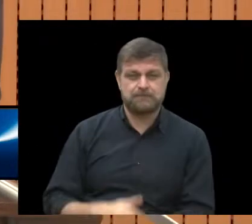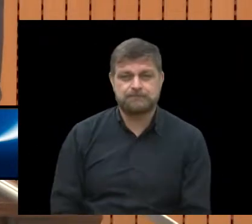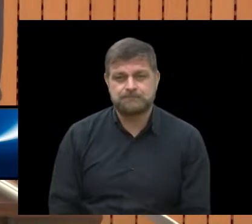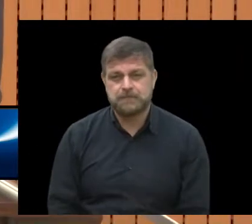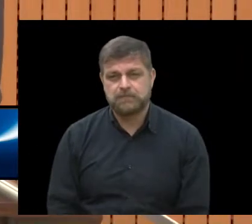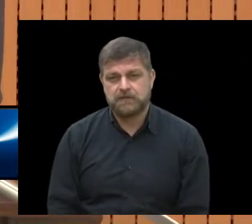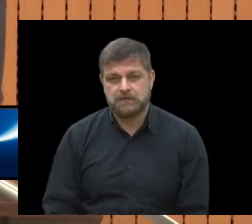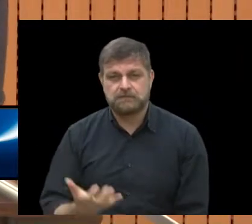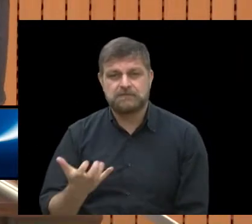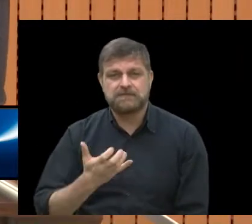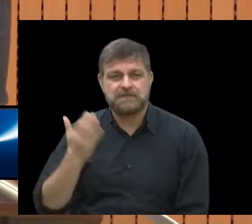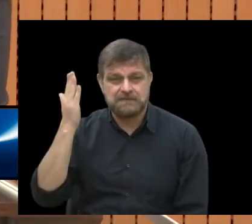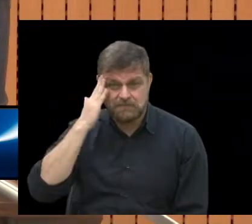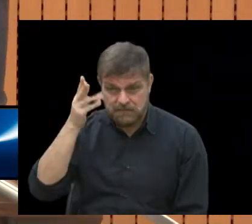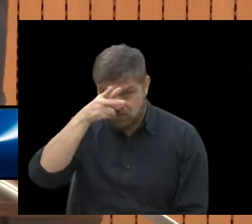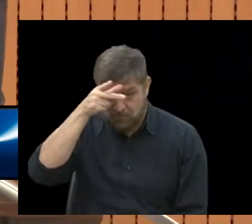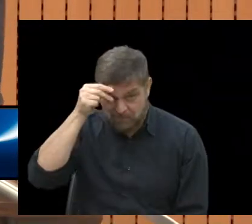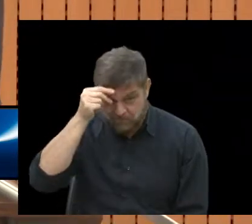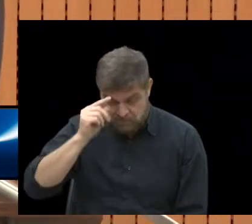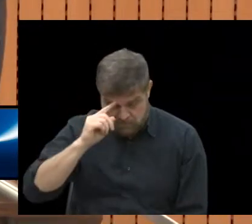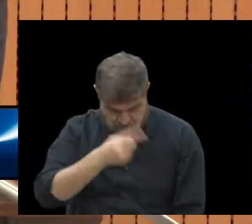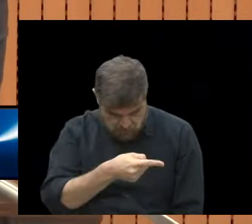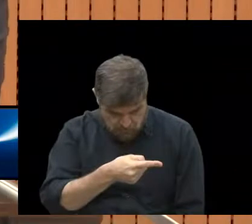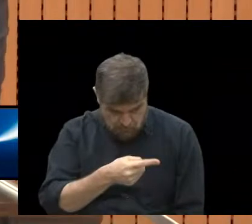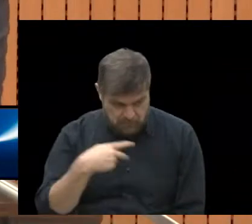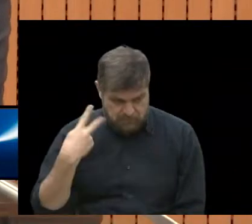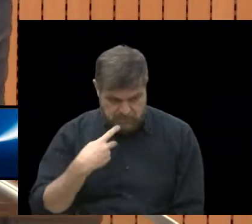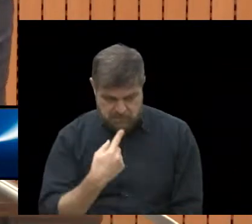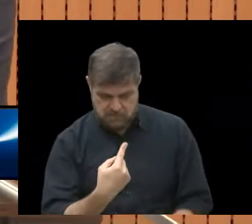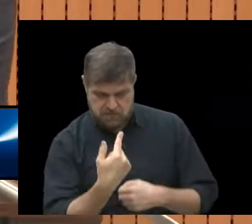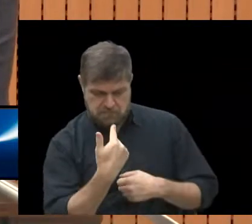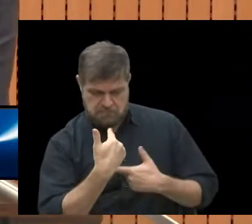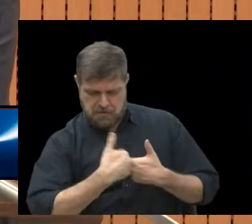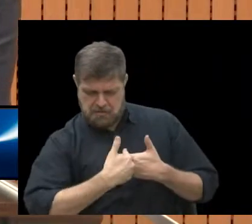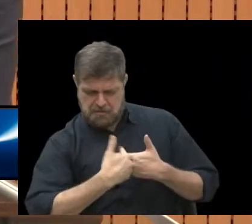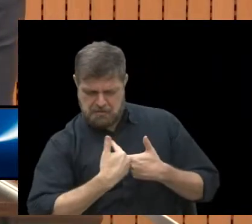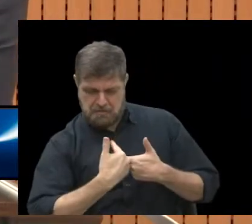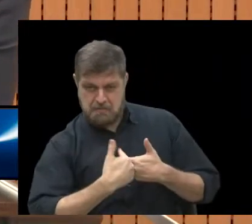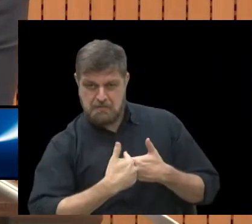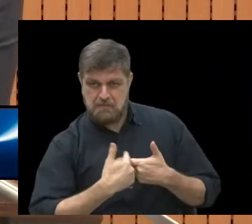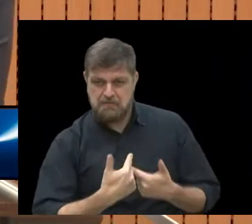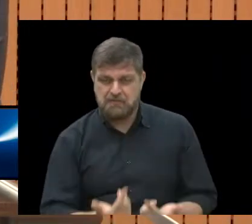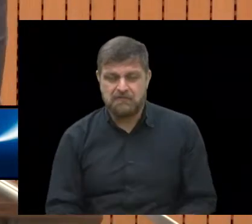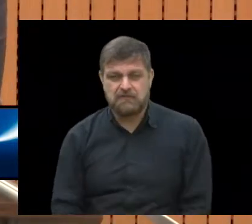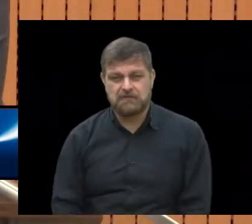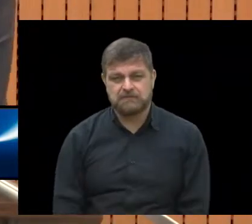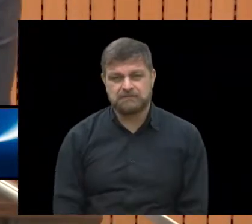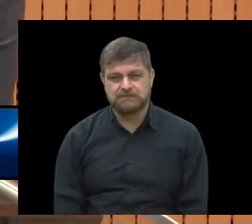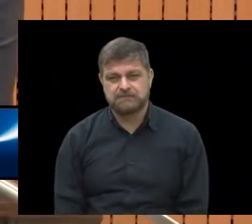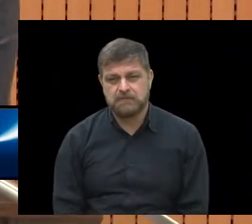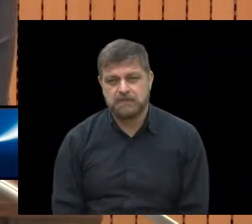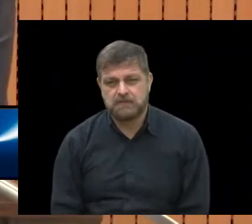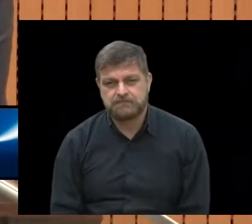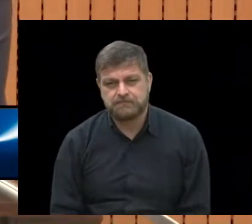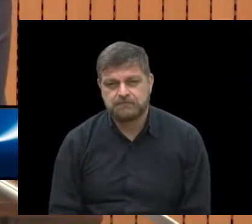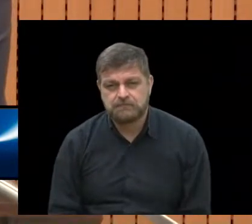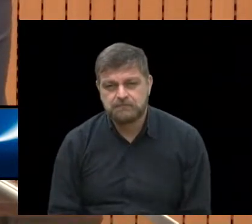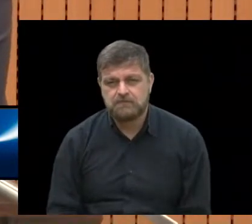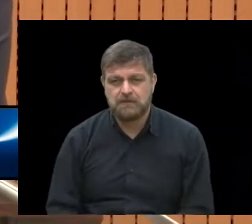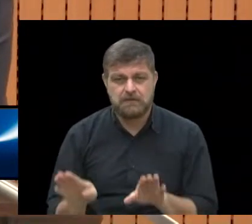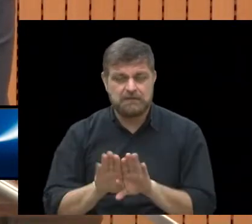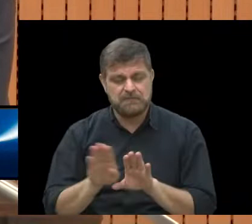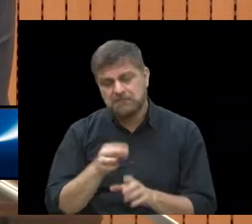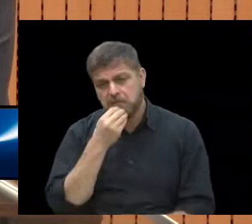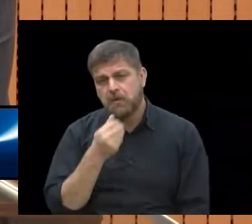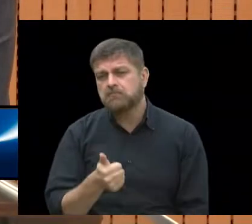se foi a mando do próprio prefeito, a mando do executivo. Enfim, por outro lado, foi